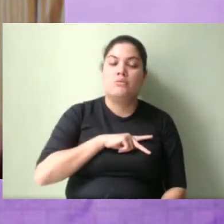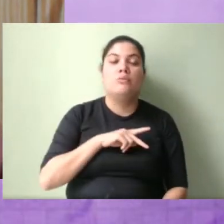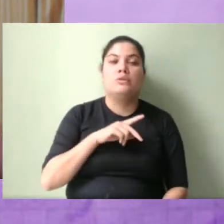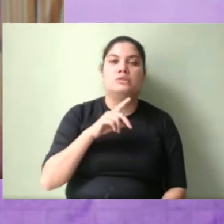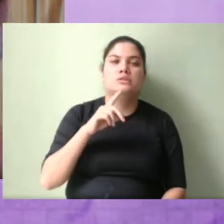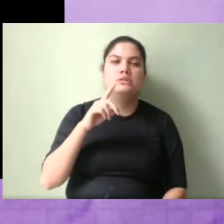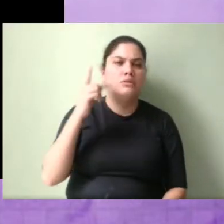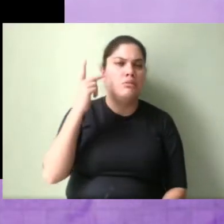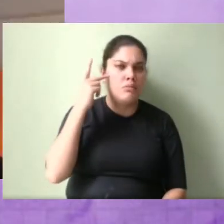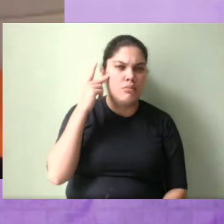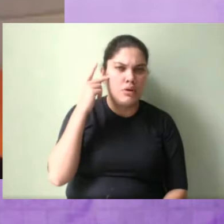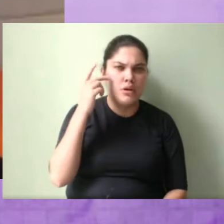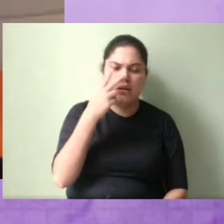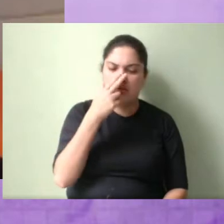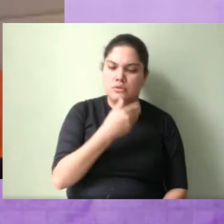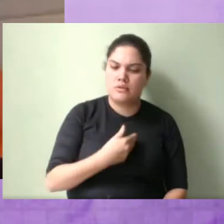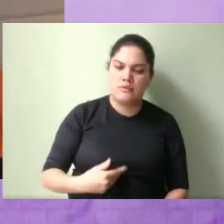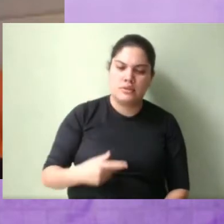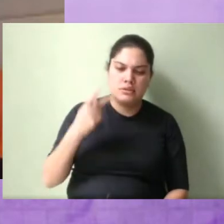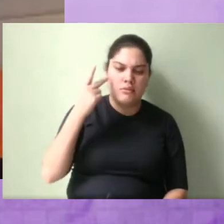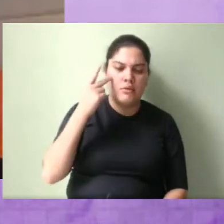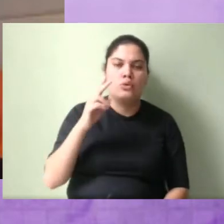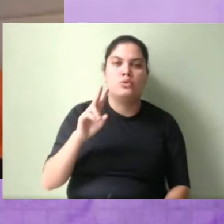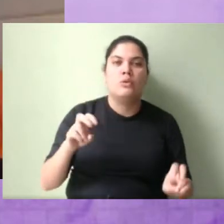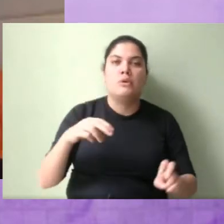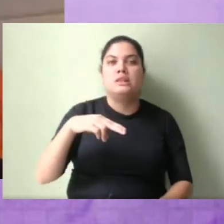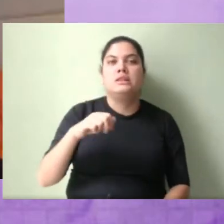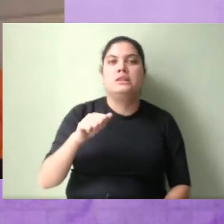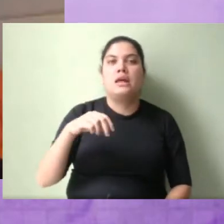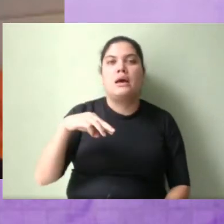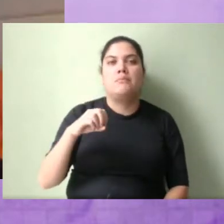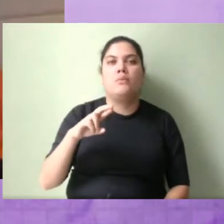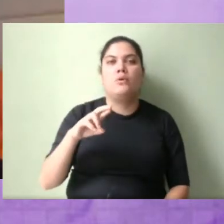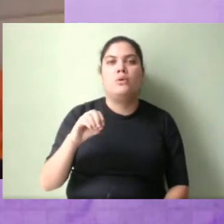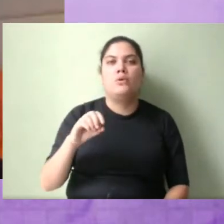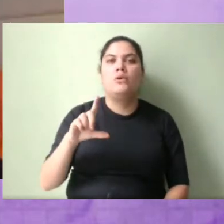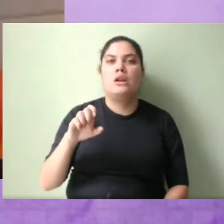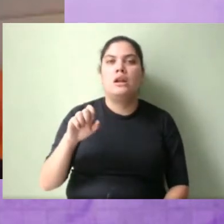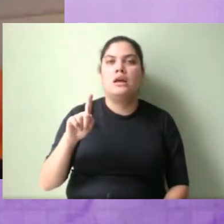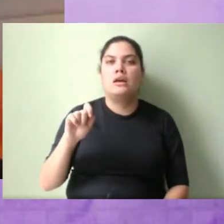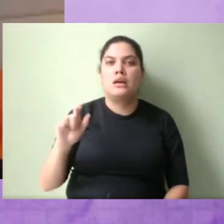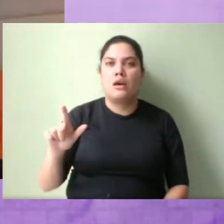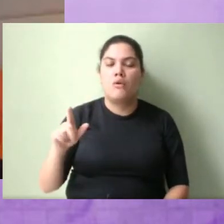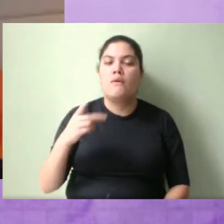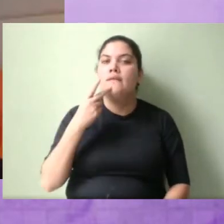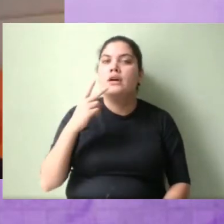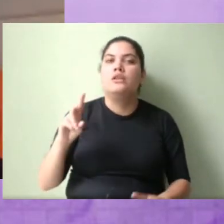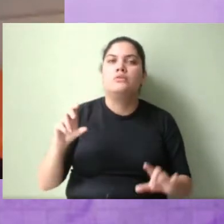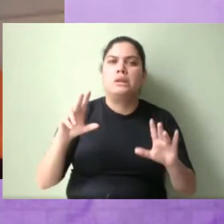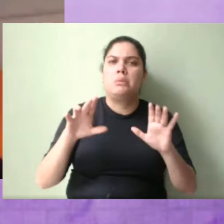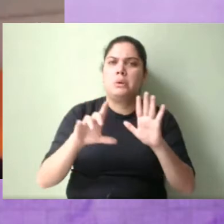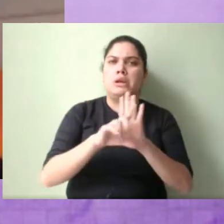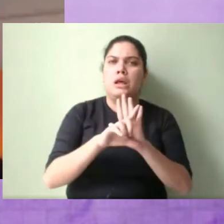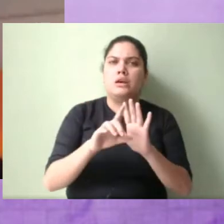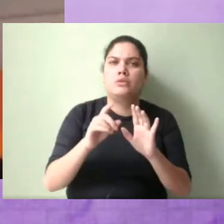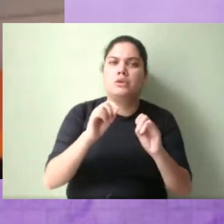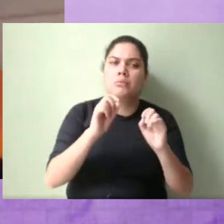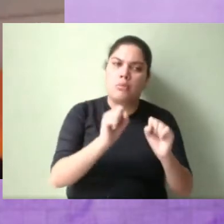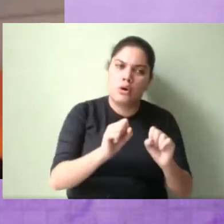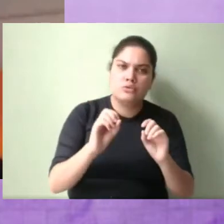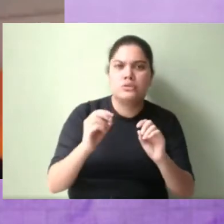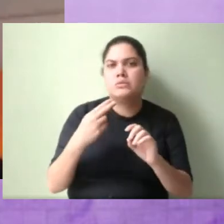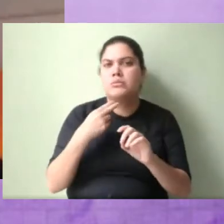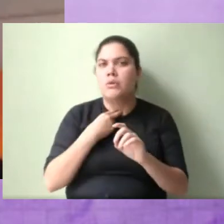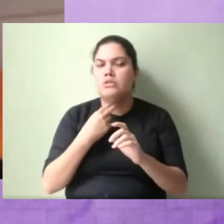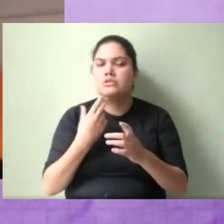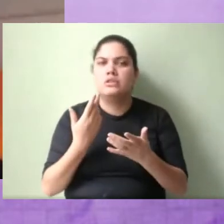pode falar, cara. Você me lembrou um negócio, Rafa, tem uma cartilha do Ministério Público, eu acho, de São Paulo, ou do governo de São Paulo,